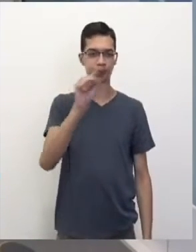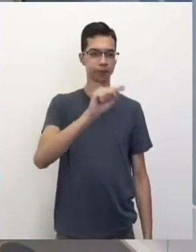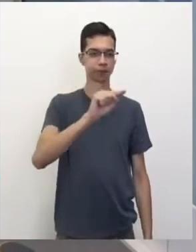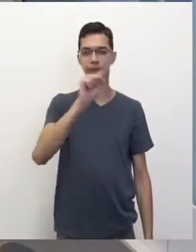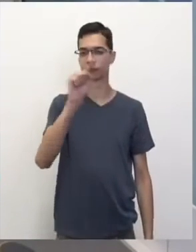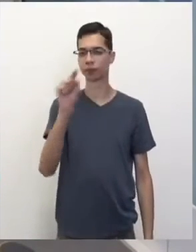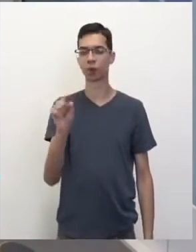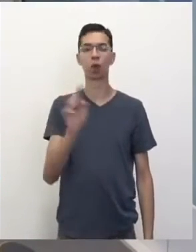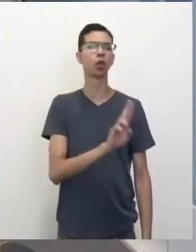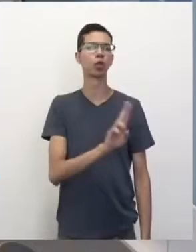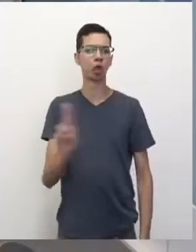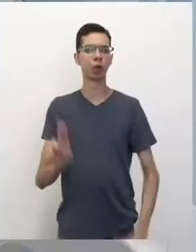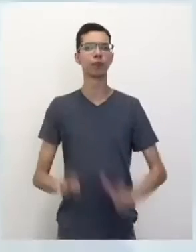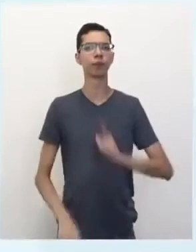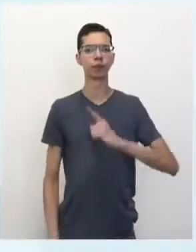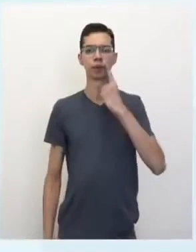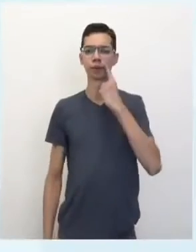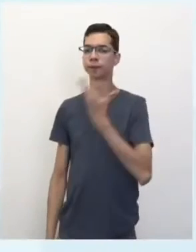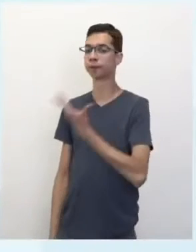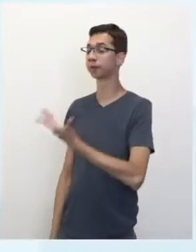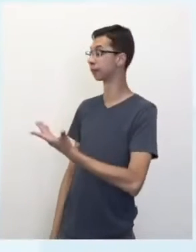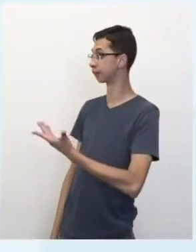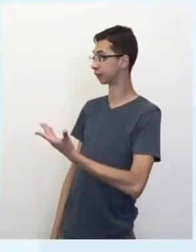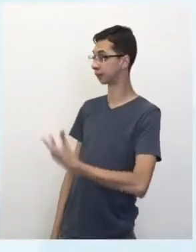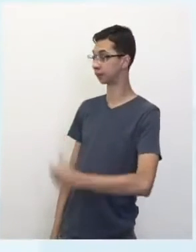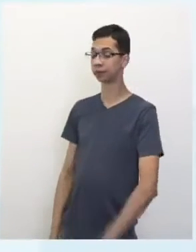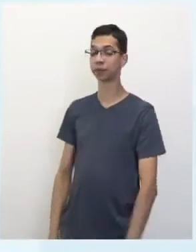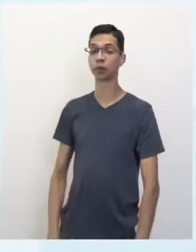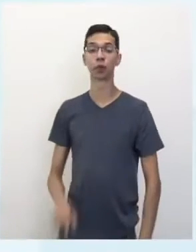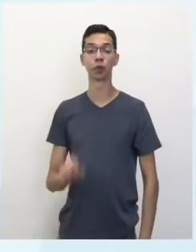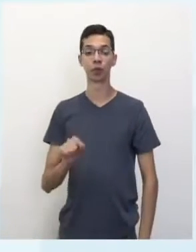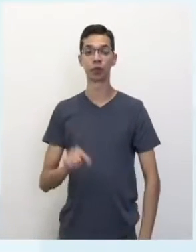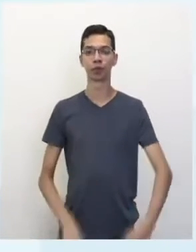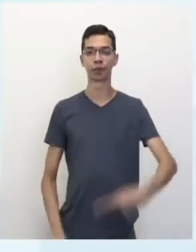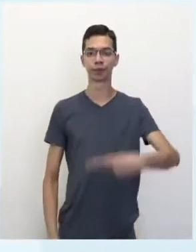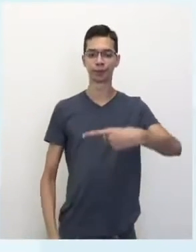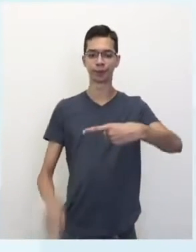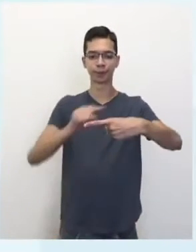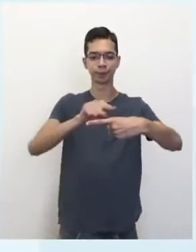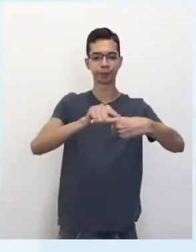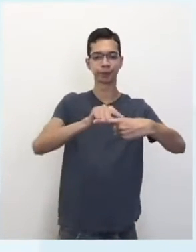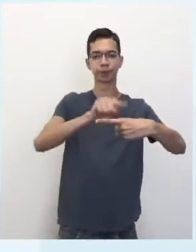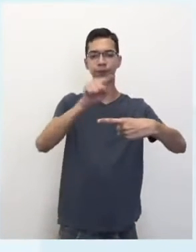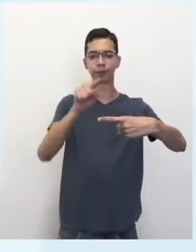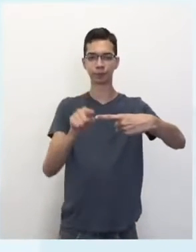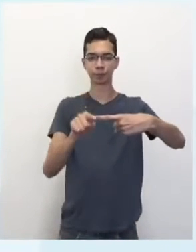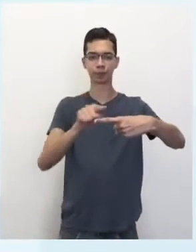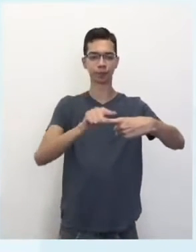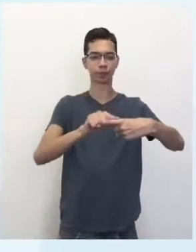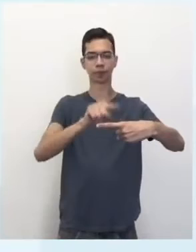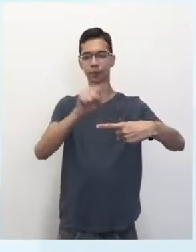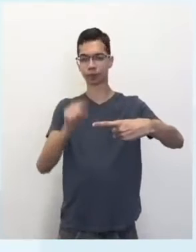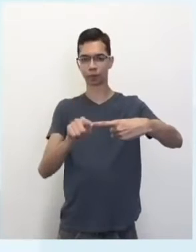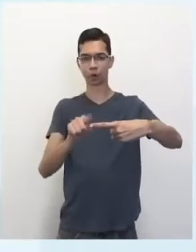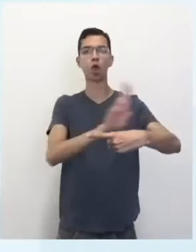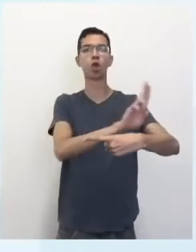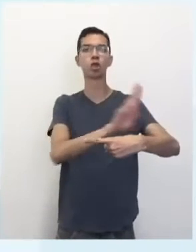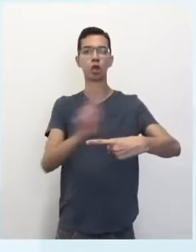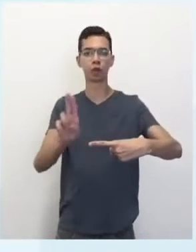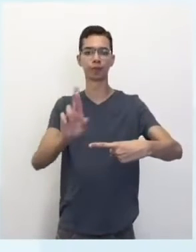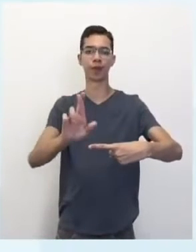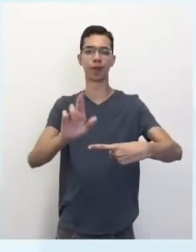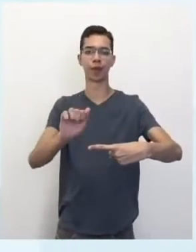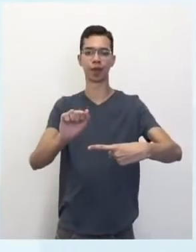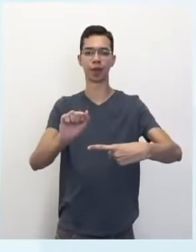específico. Pode pôr na telinha? Então, o ângulo de 180 graus, ele tem o ângulo raso, se chama ângulo raso. Então, ele tem